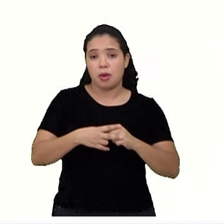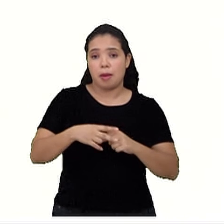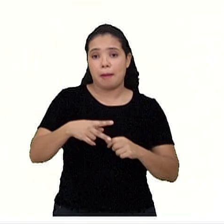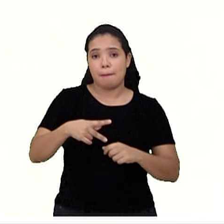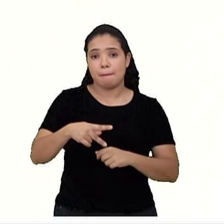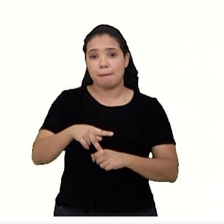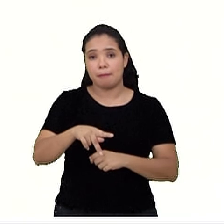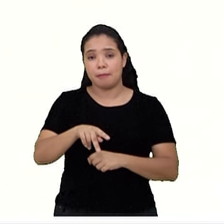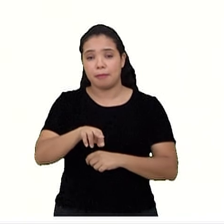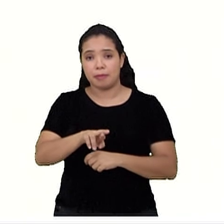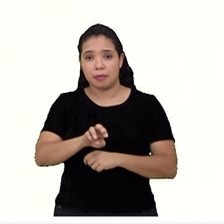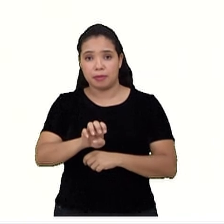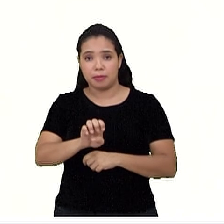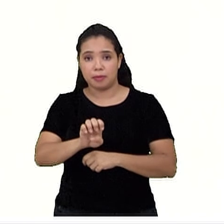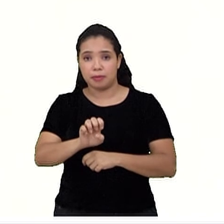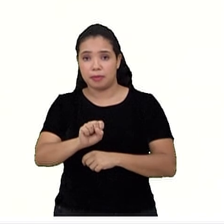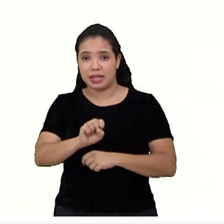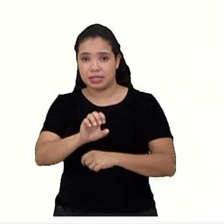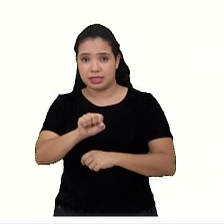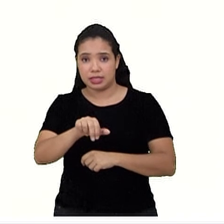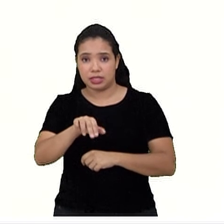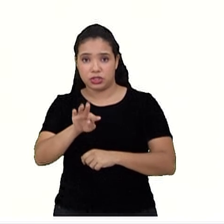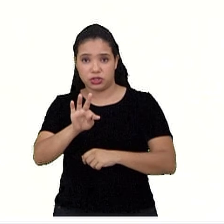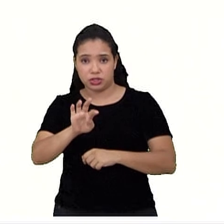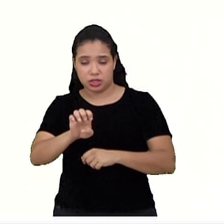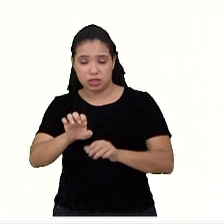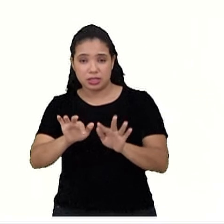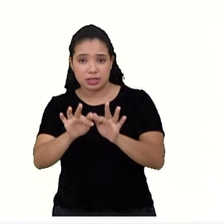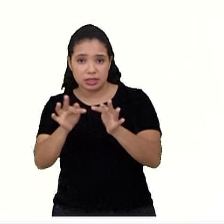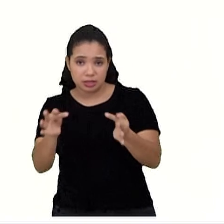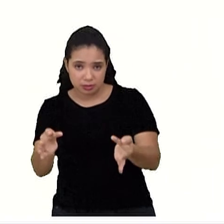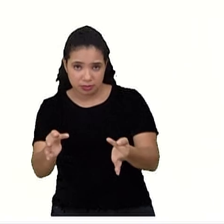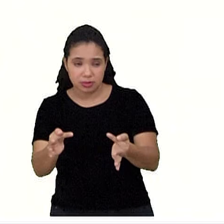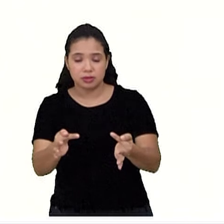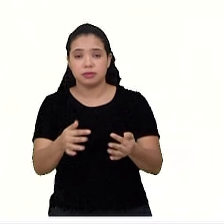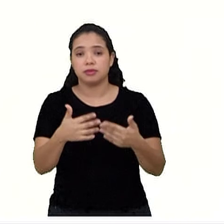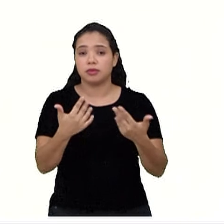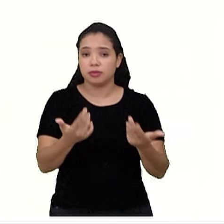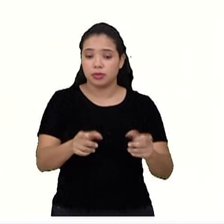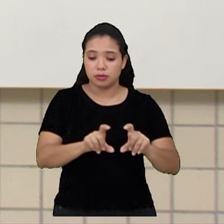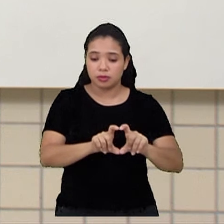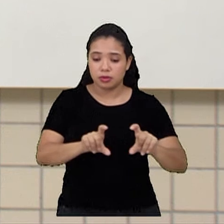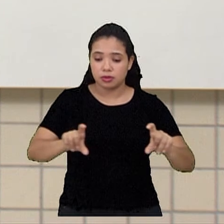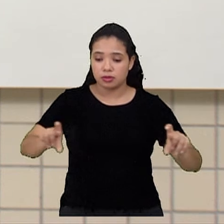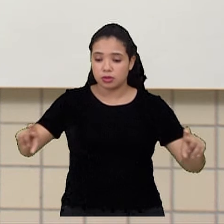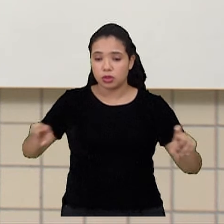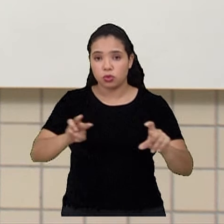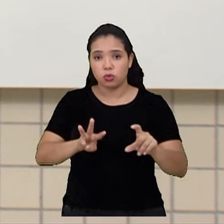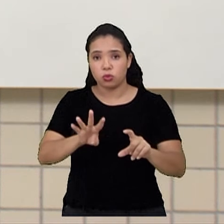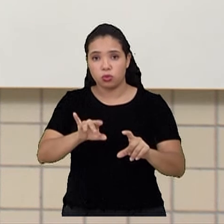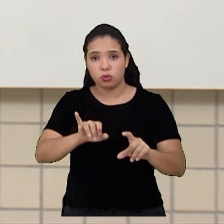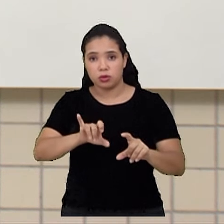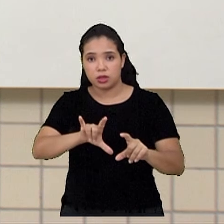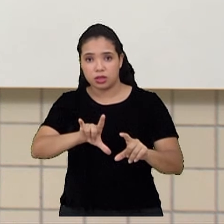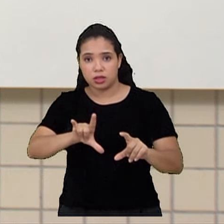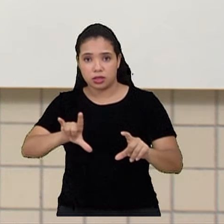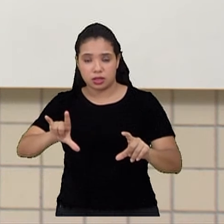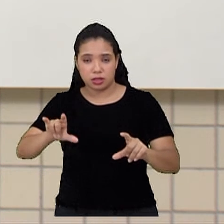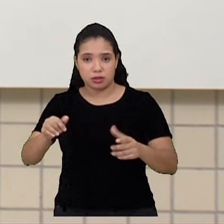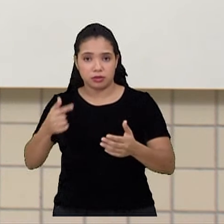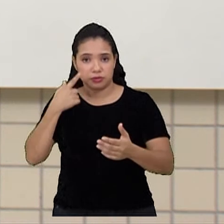na oração principal é usado no infinitivo, precedido de will. Vamos continuar